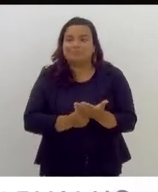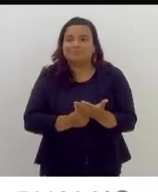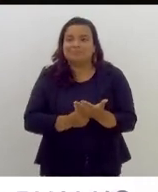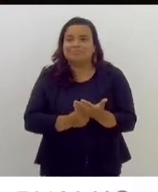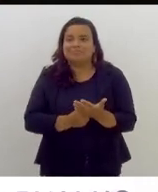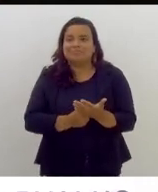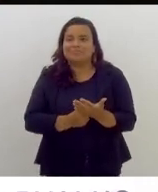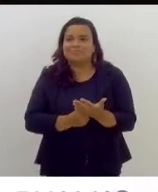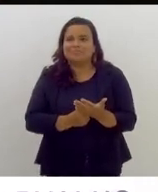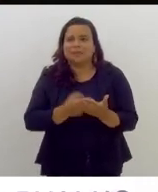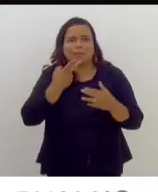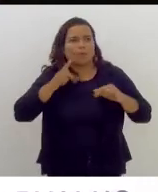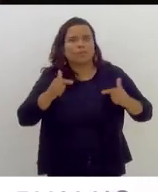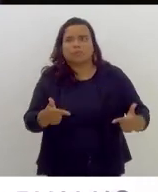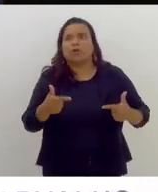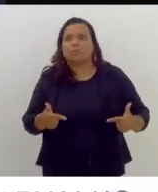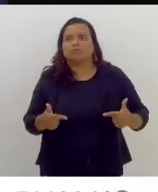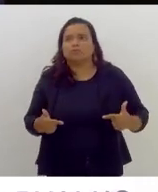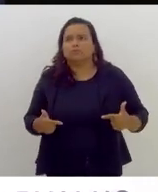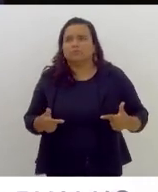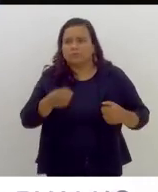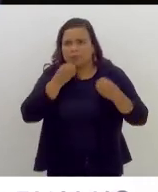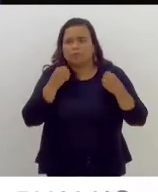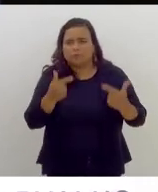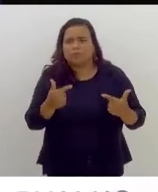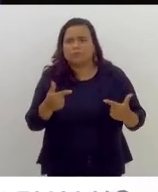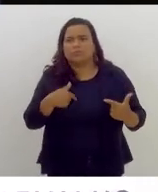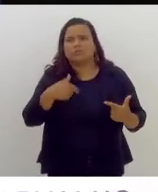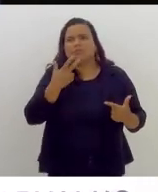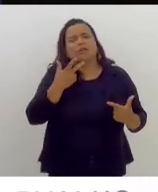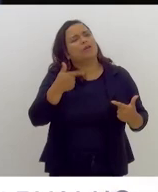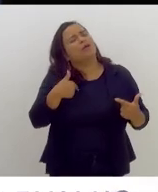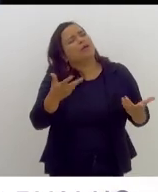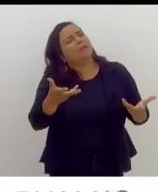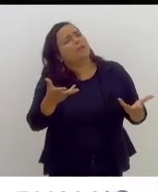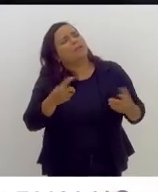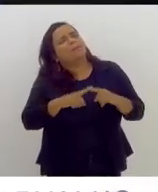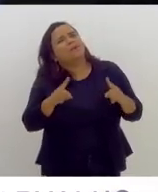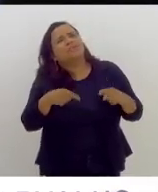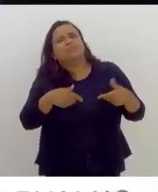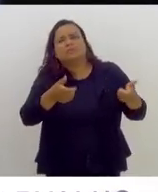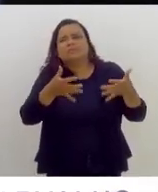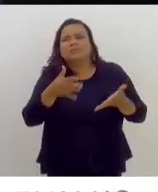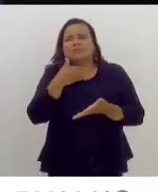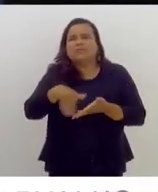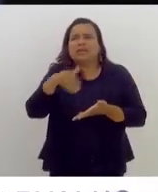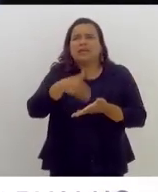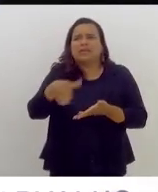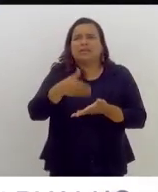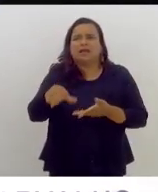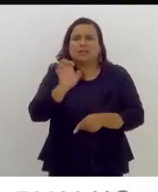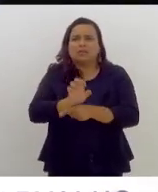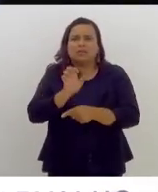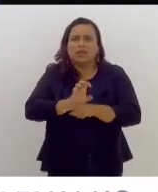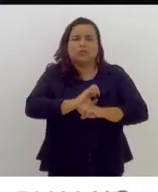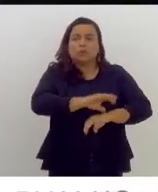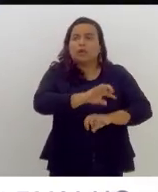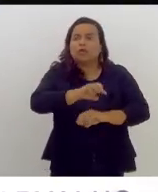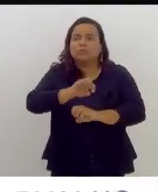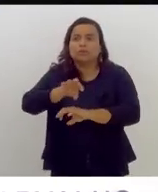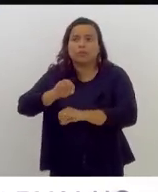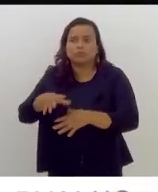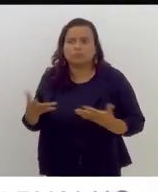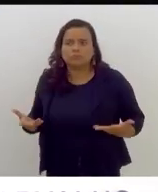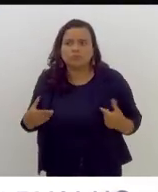boa sorte. Eu disse, governador, o senhor podia só me dizer, tomar posse em quê? Não estou exigindo nada, não. Secretário Estadual de Educação. E eu